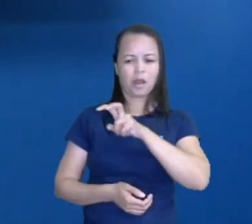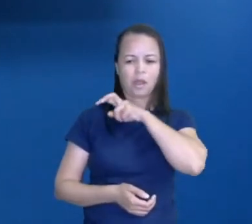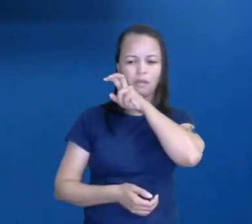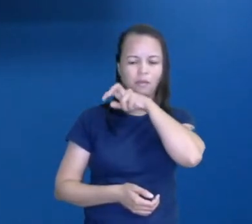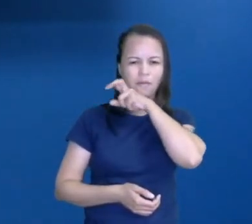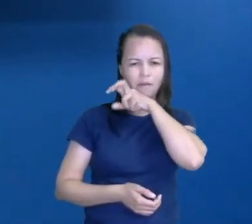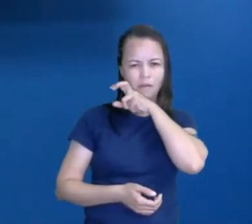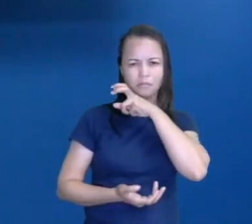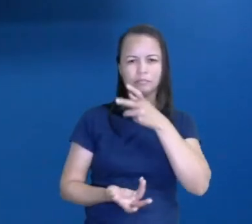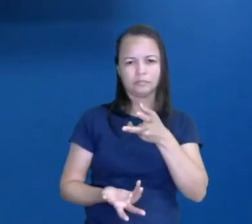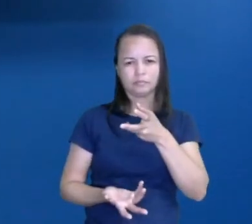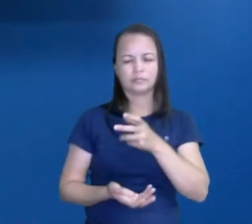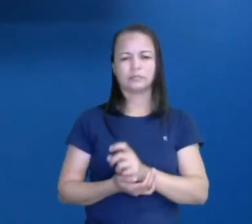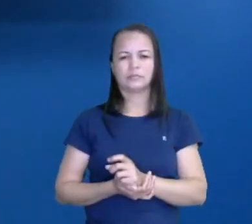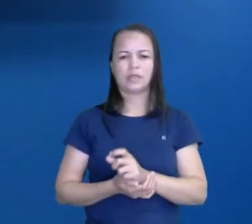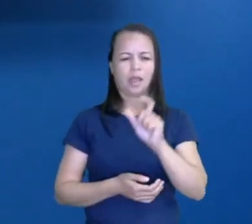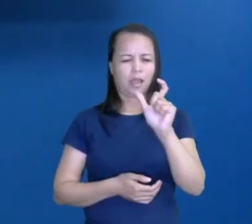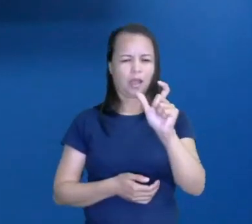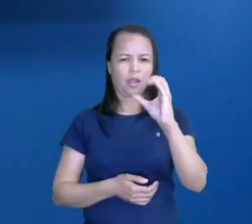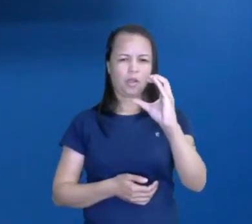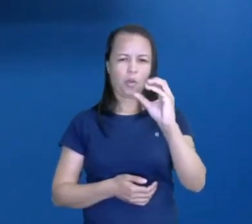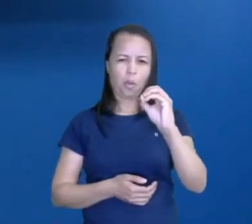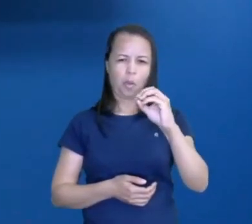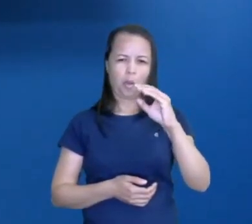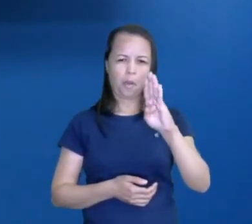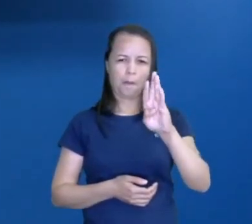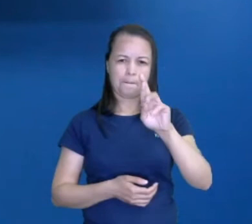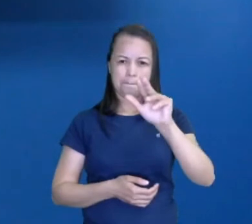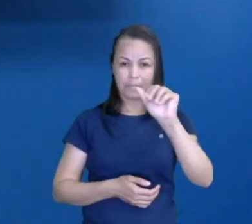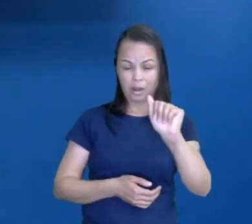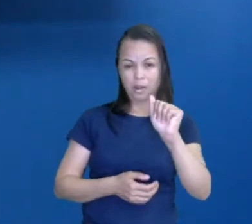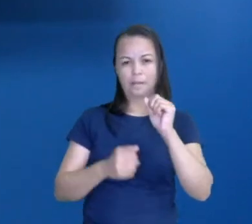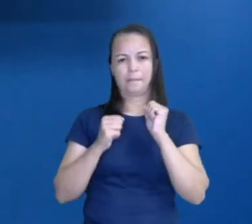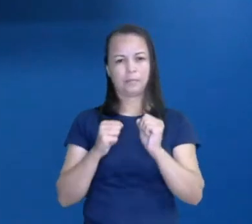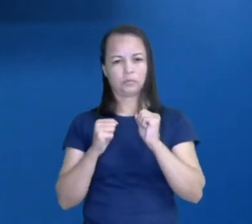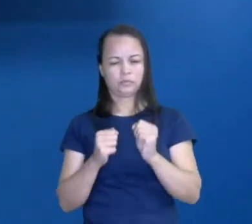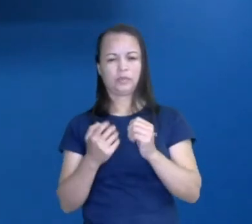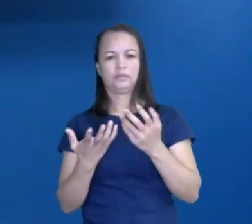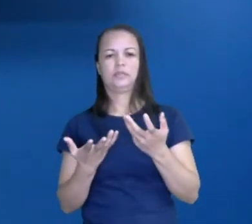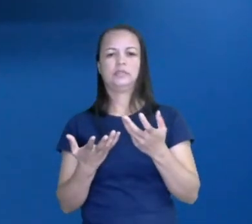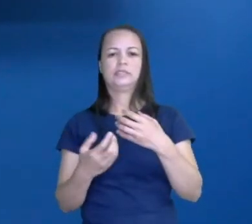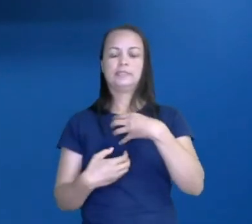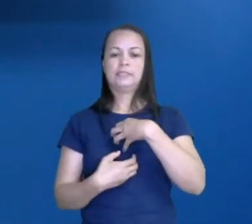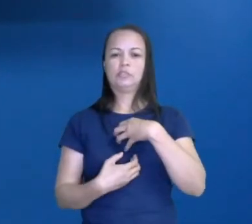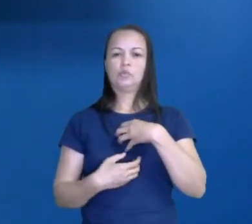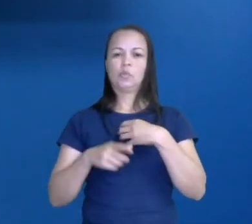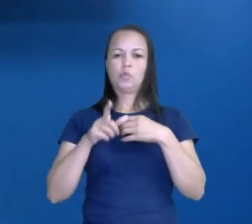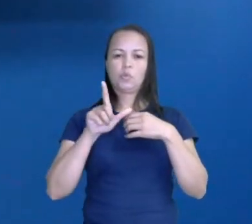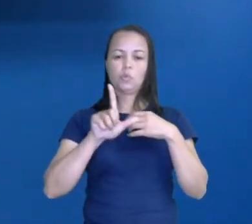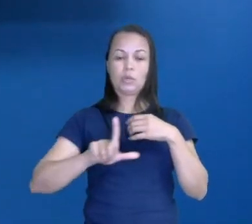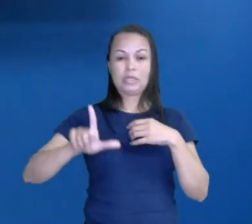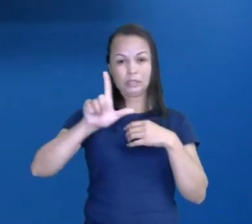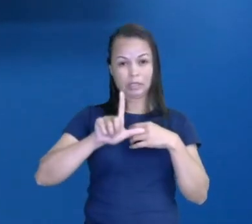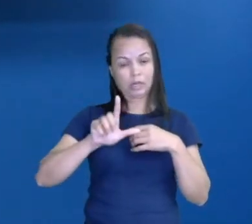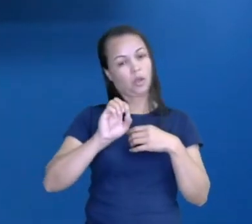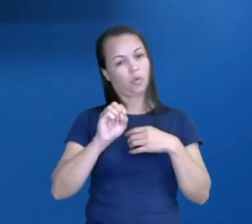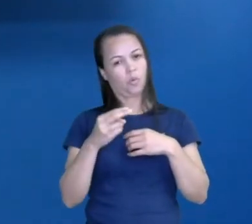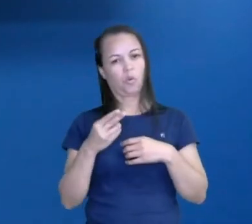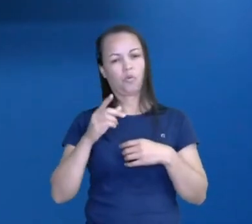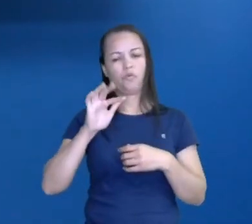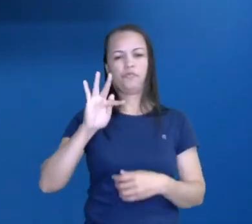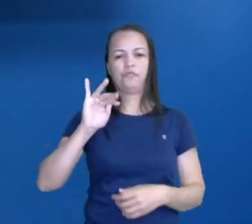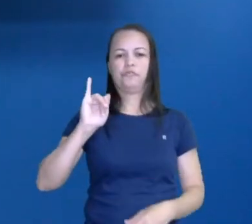bom. A palavra cobra, elas pode estar no sentido literal ou pode estar no sentido